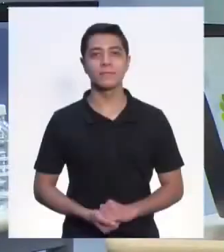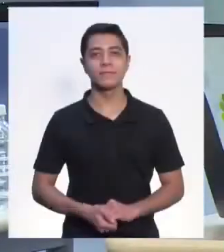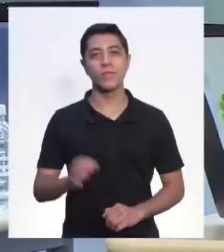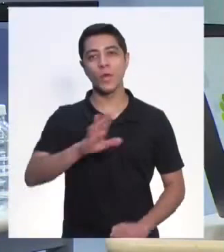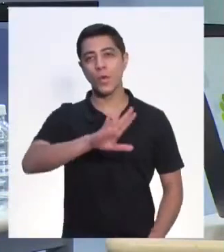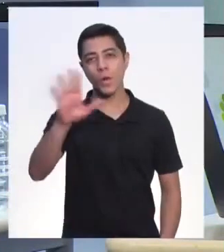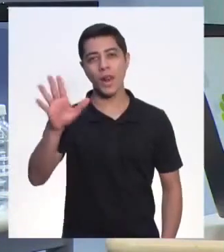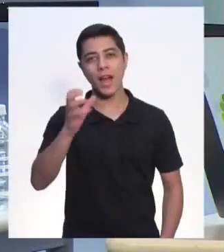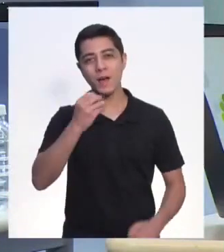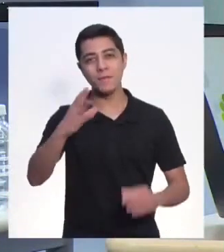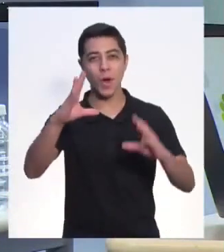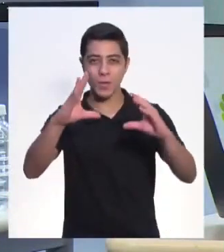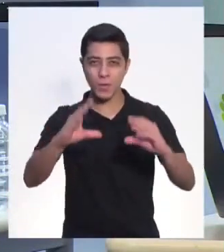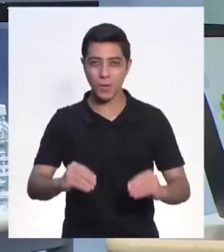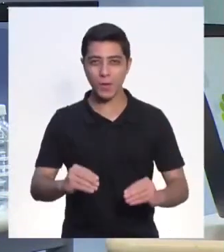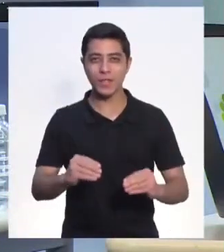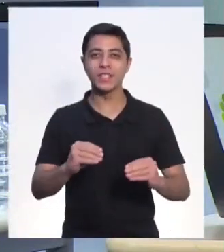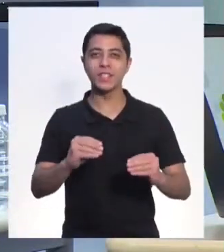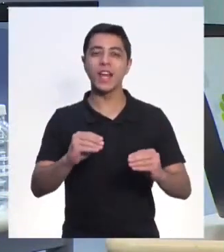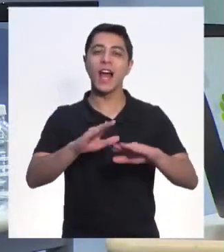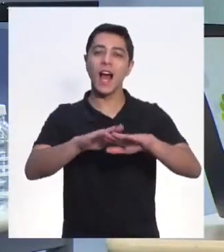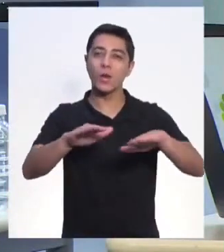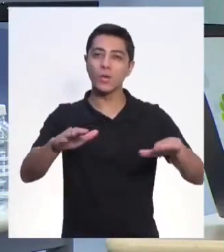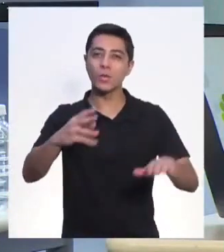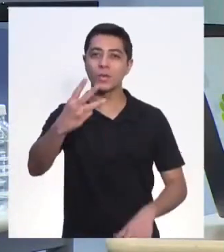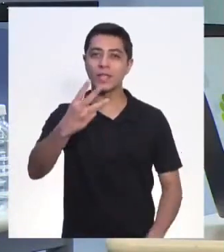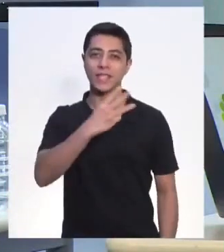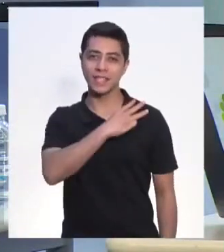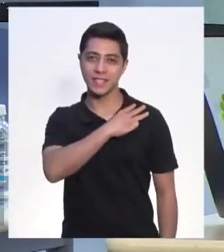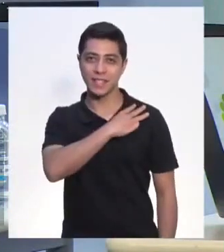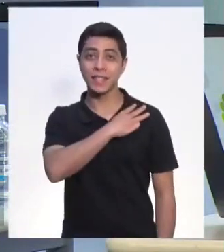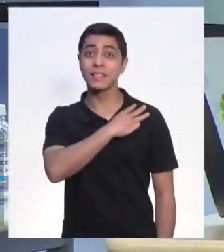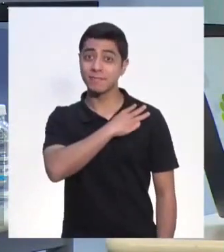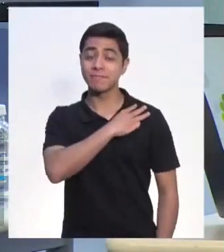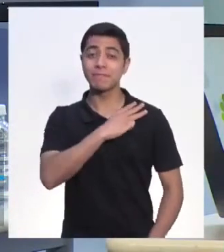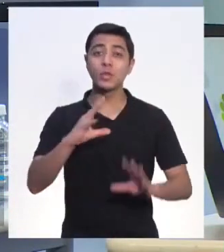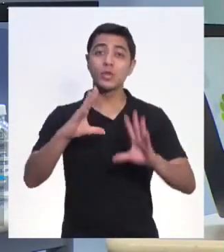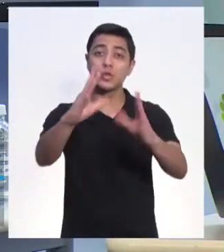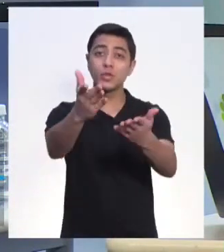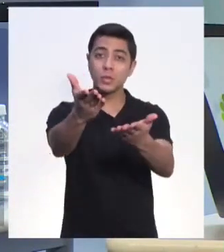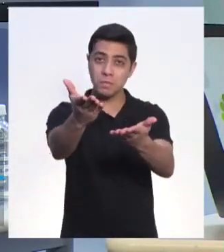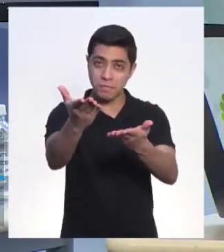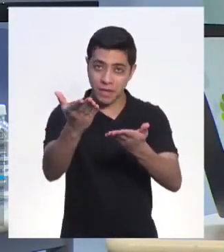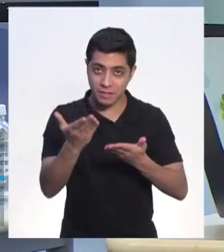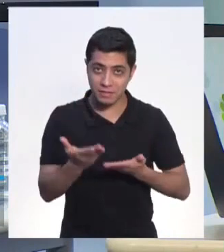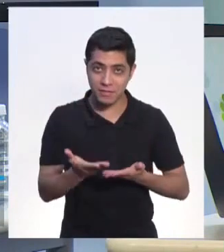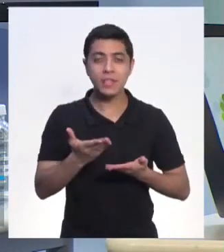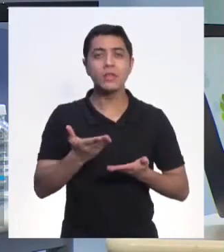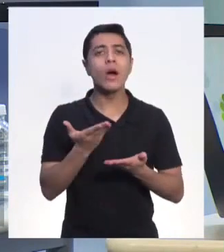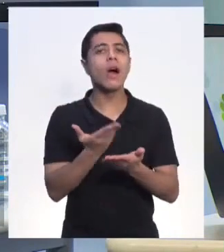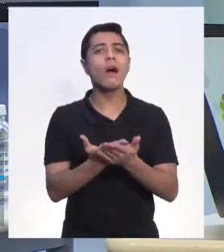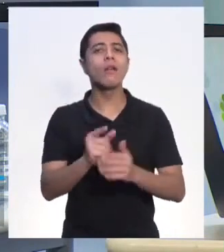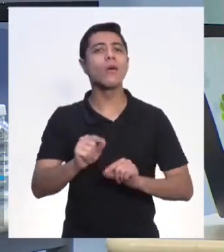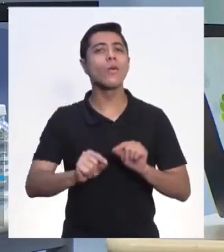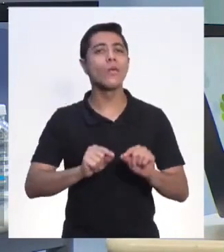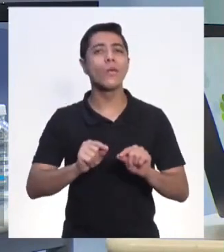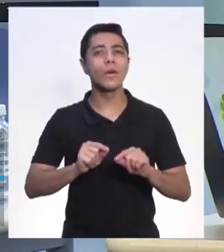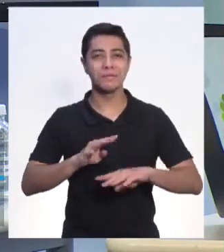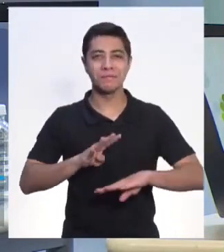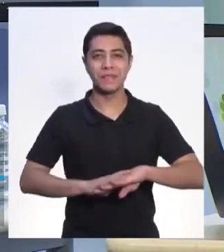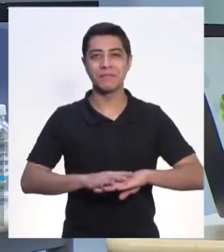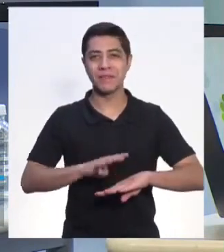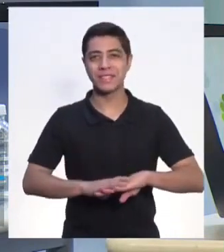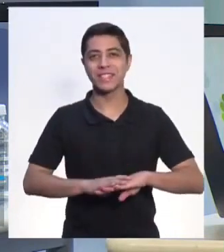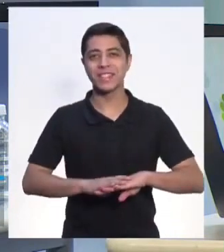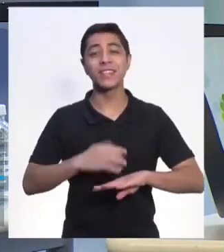Olá, boa noite, alunos da terceira série do ensino médio. Sejam todos bem-vindos à nossa aula de matemática. Eu